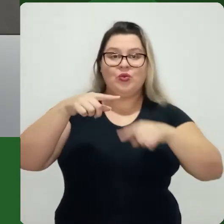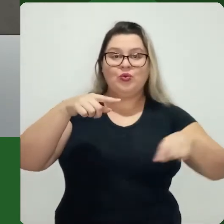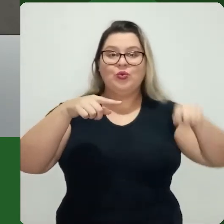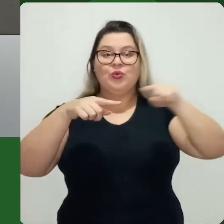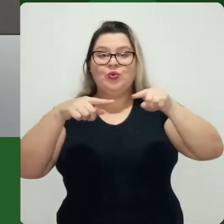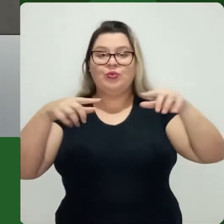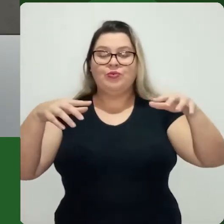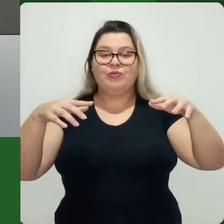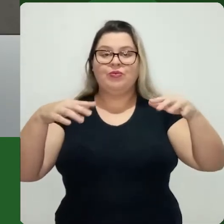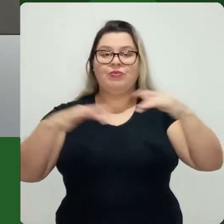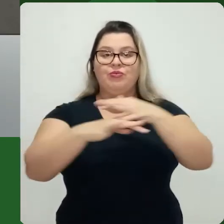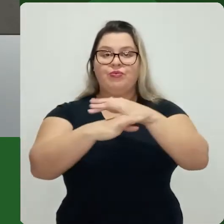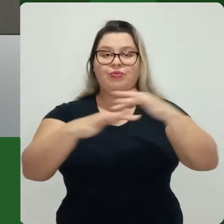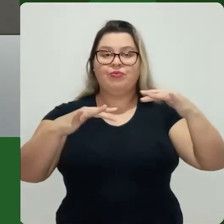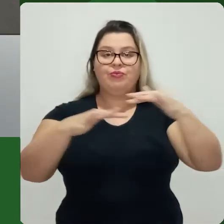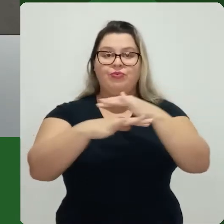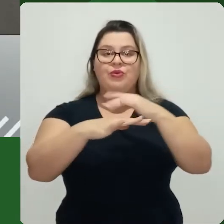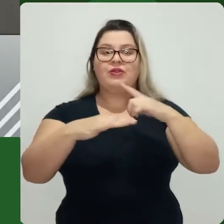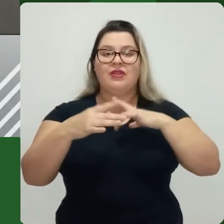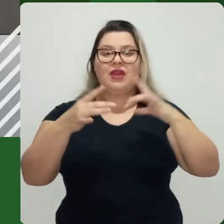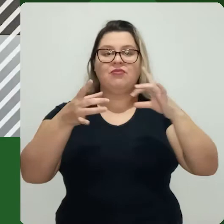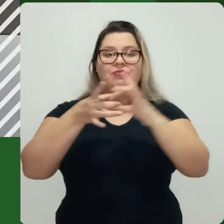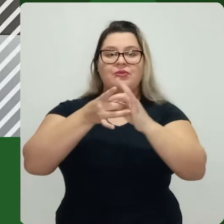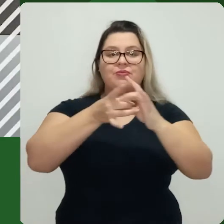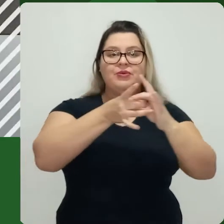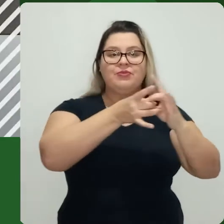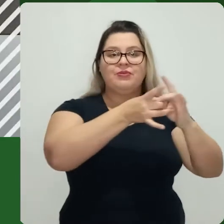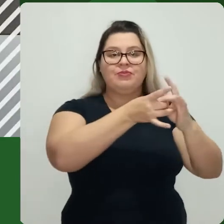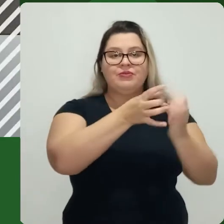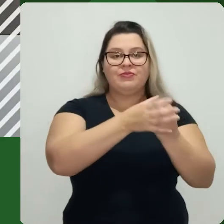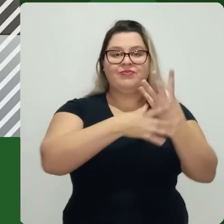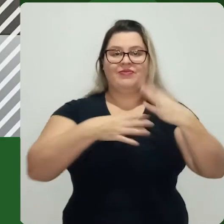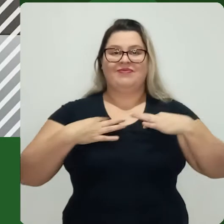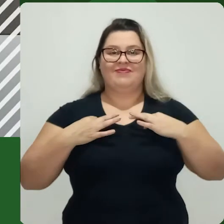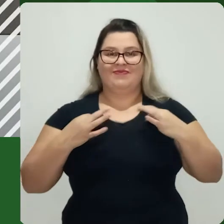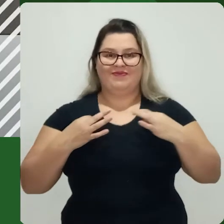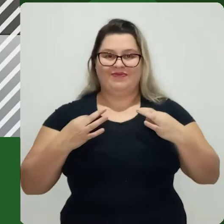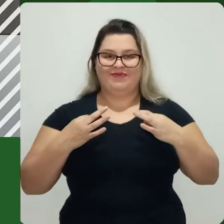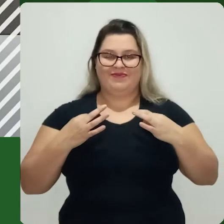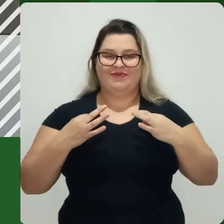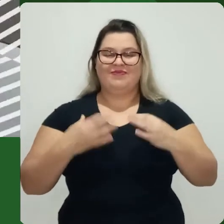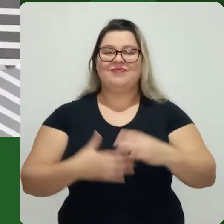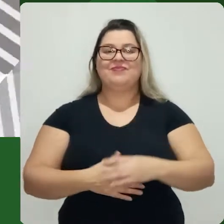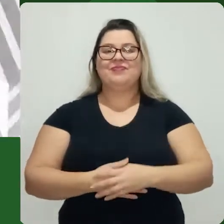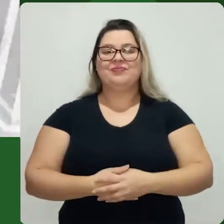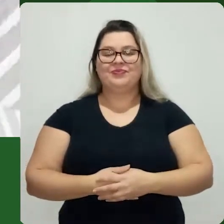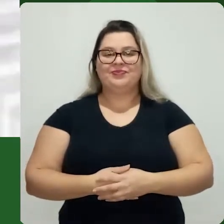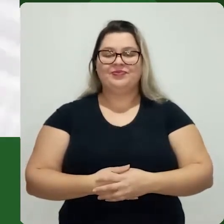cilindro e outro, formando o tecido link-links.